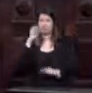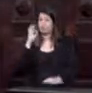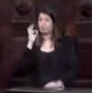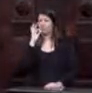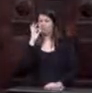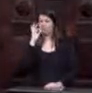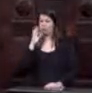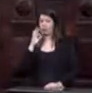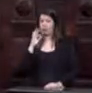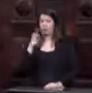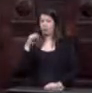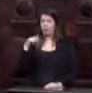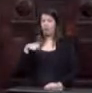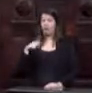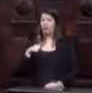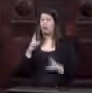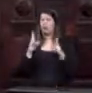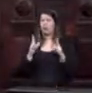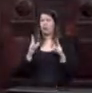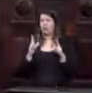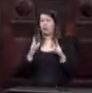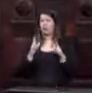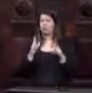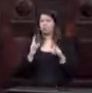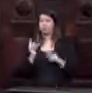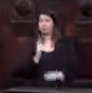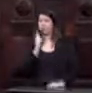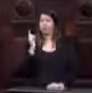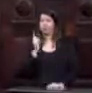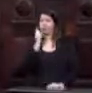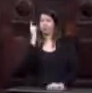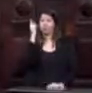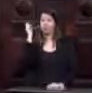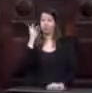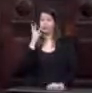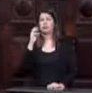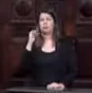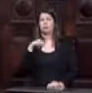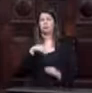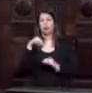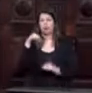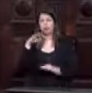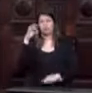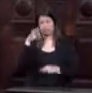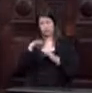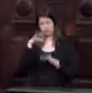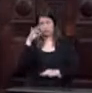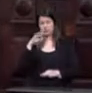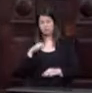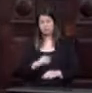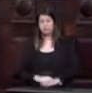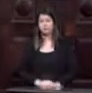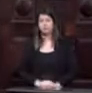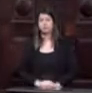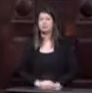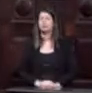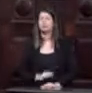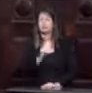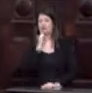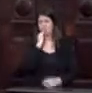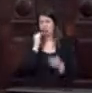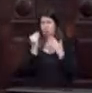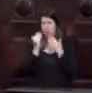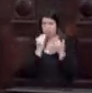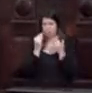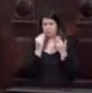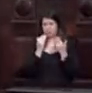praticamente 30 metros de altura. Mas, de qualquer forma, veja só, senhor